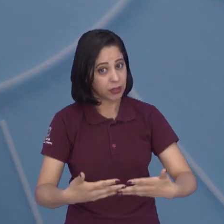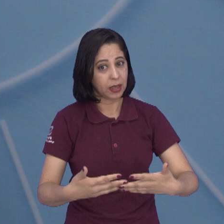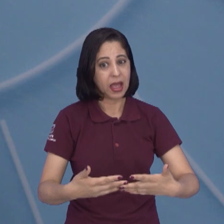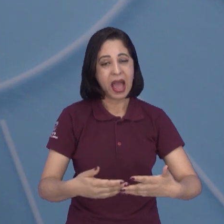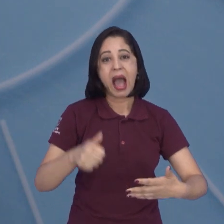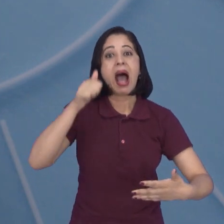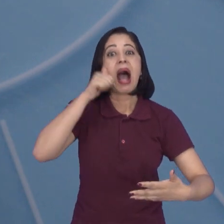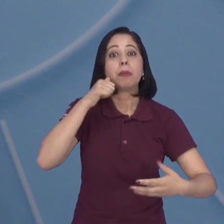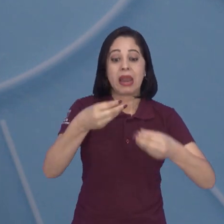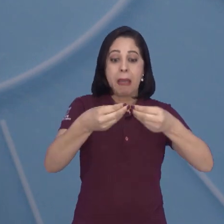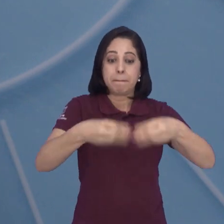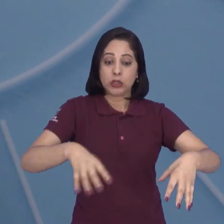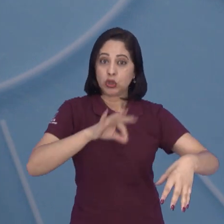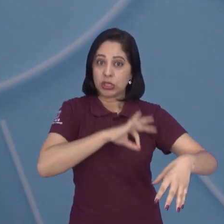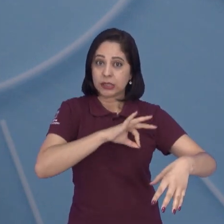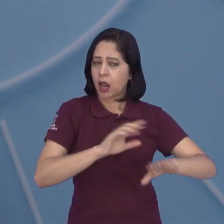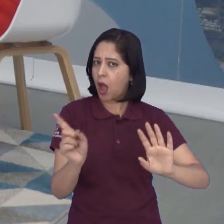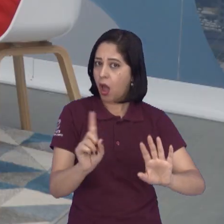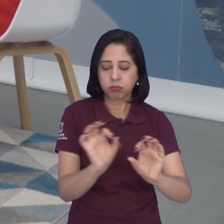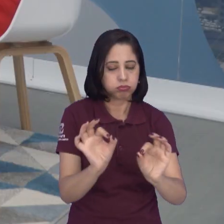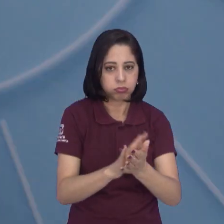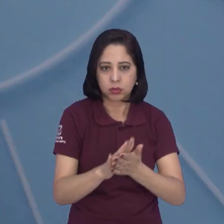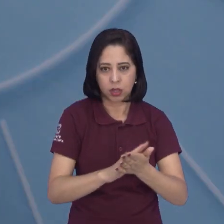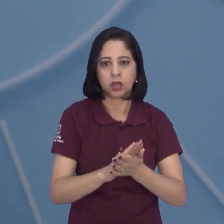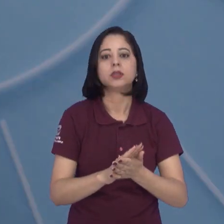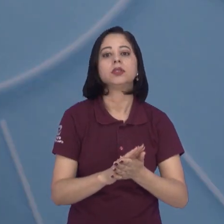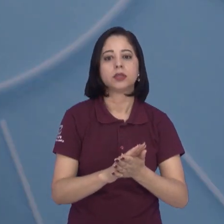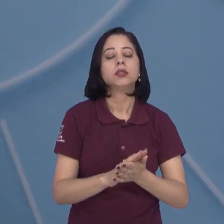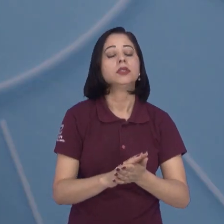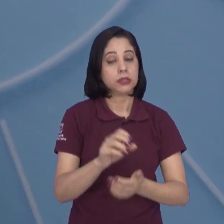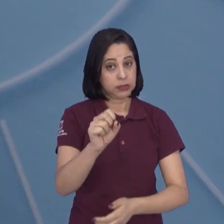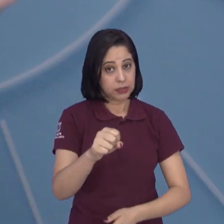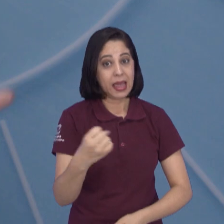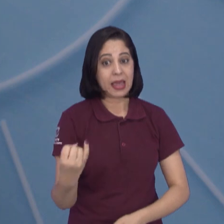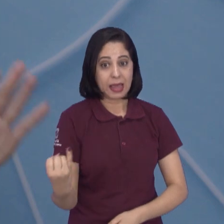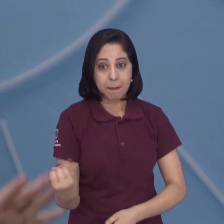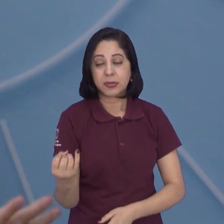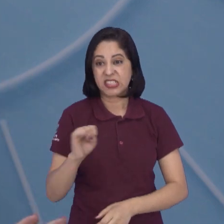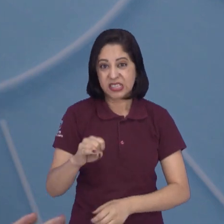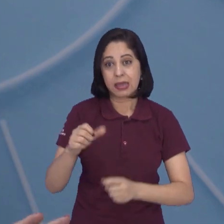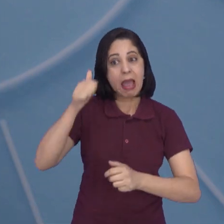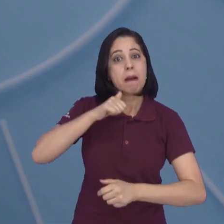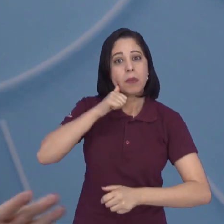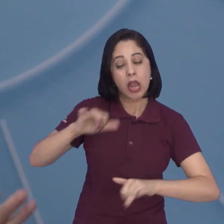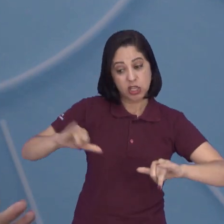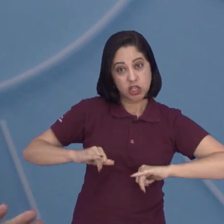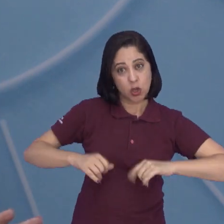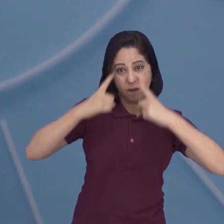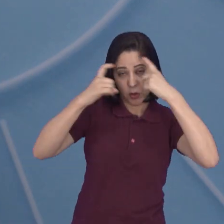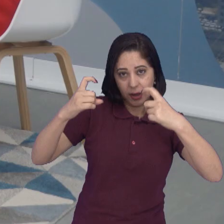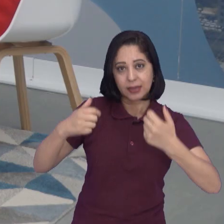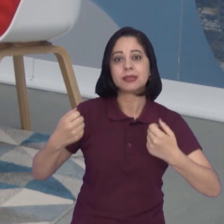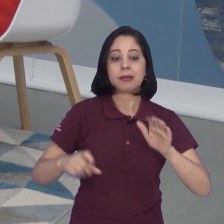financeiro. O salário não é descontado. E se por algum motivo for, é importante a mulher ir atrás dos direitos dela, porque não está correto,